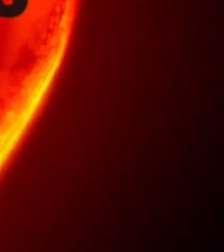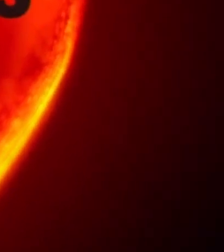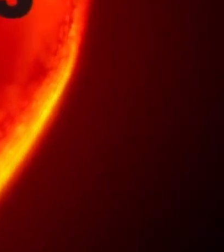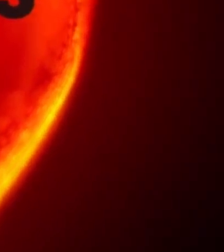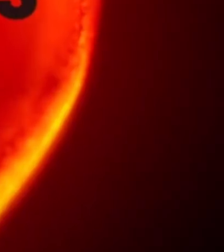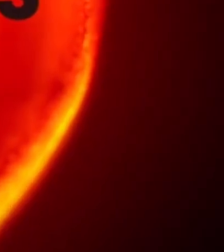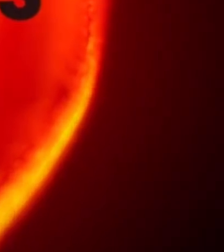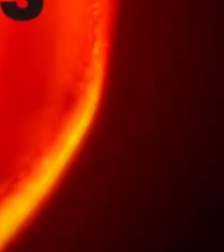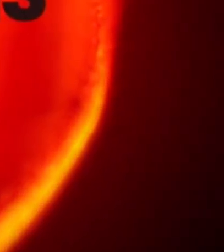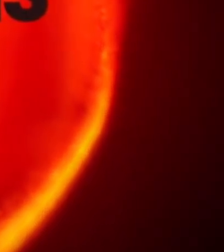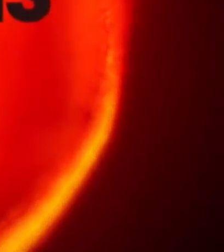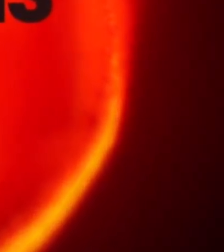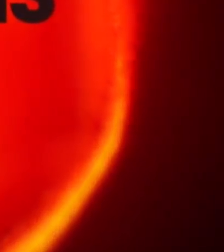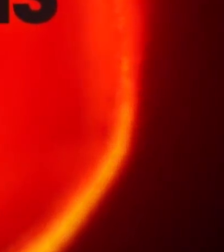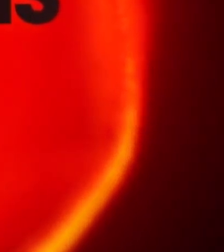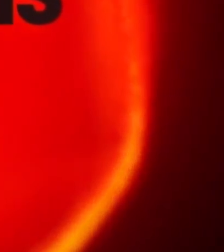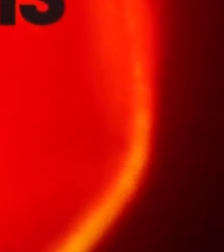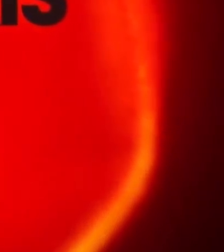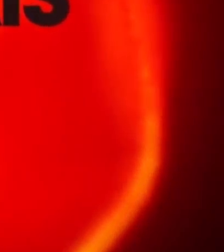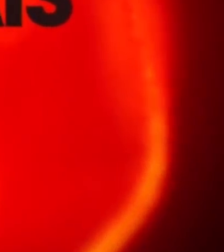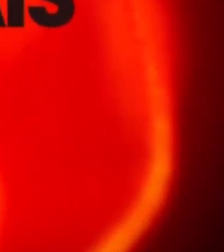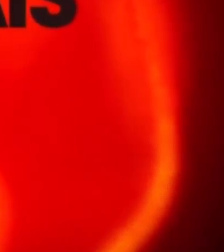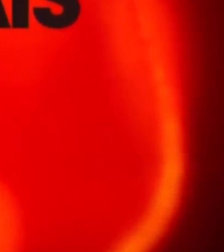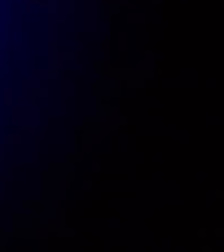Nos acompanhe nas redes sociais.